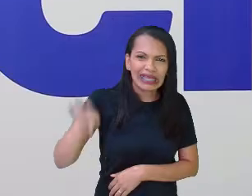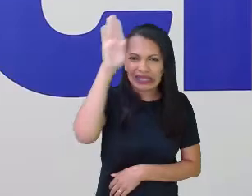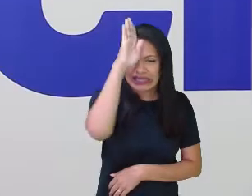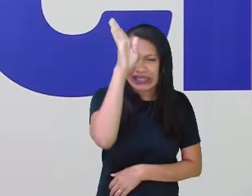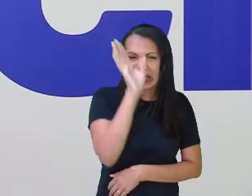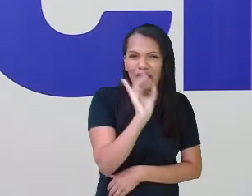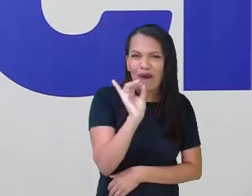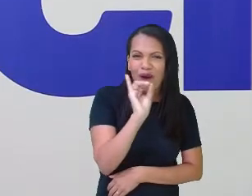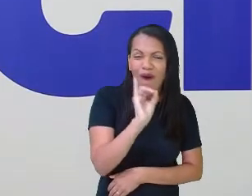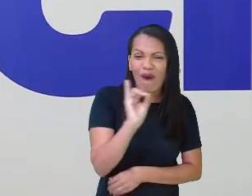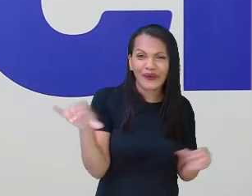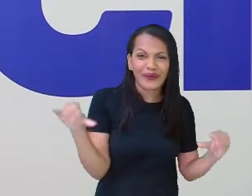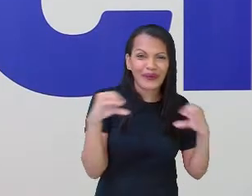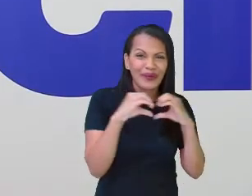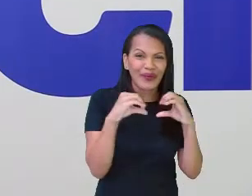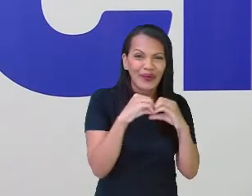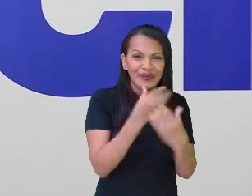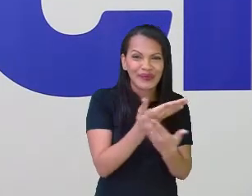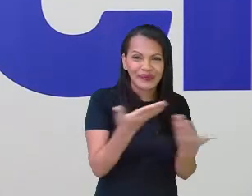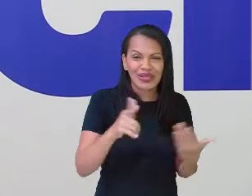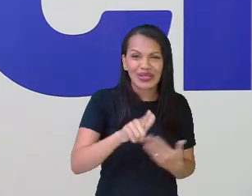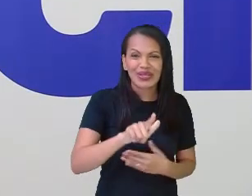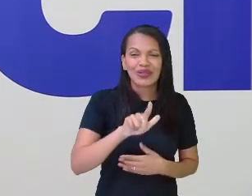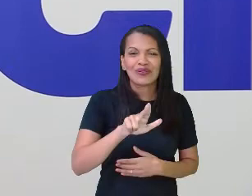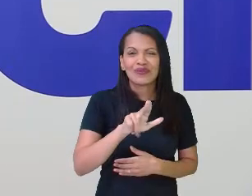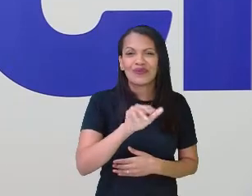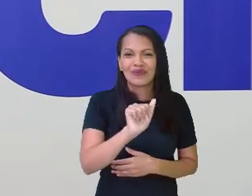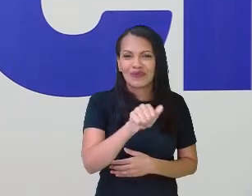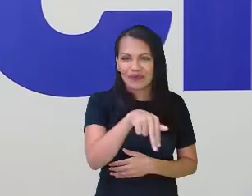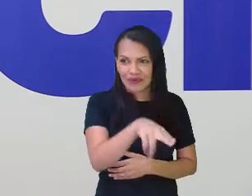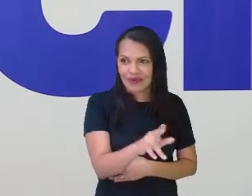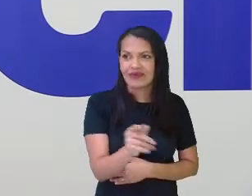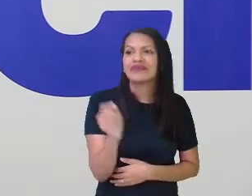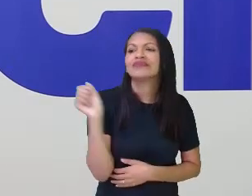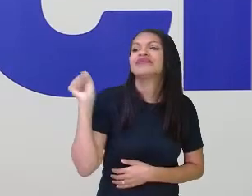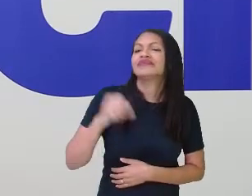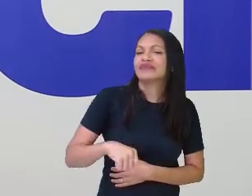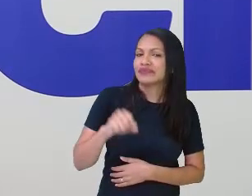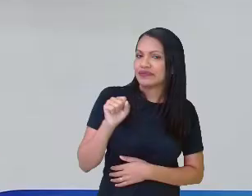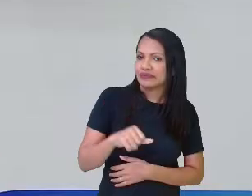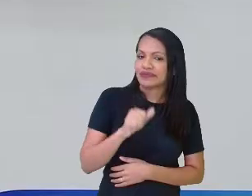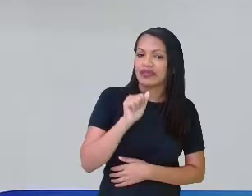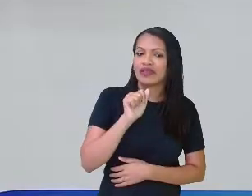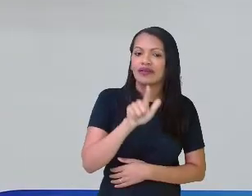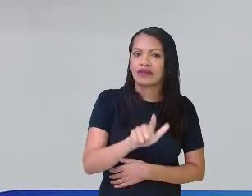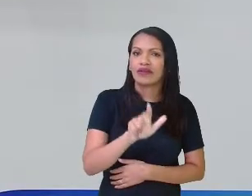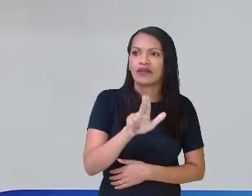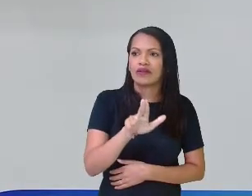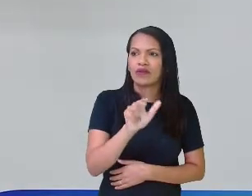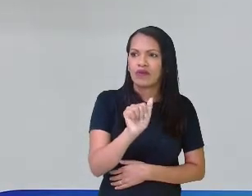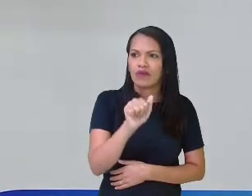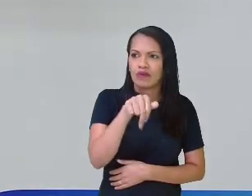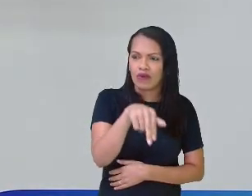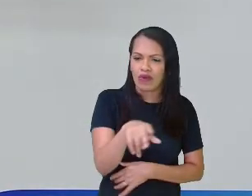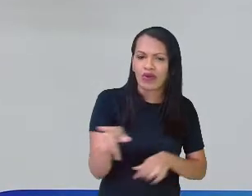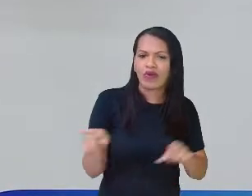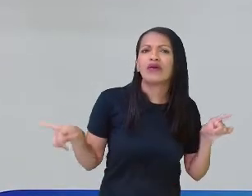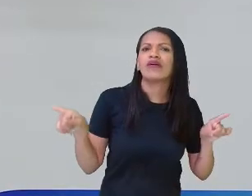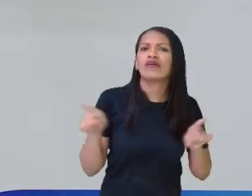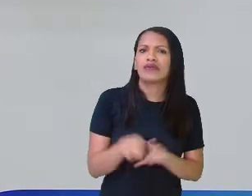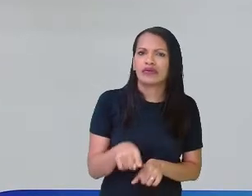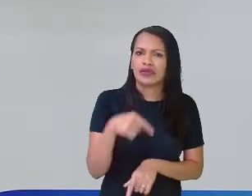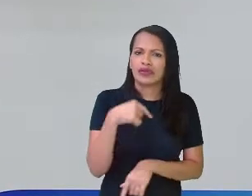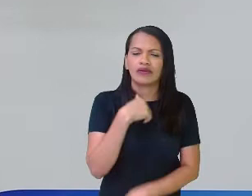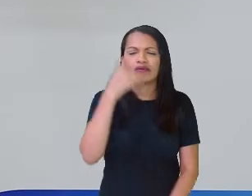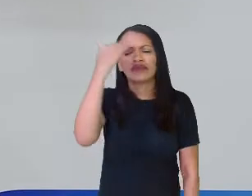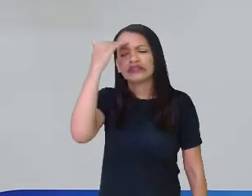botou coraçãozinho para você, o Luan está inspirado. É isso aí, Luan está presente também, né? Eu